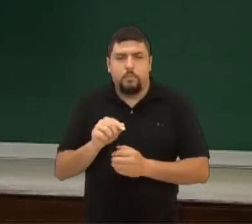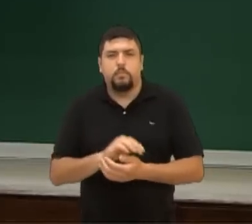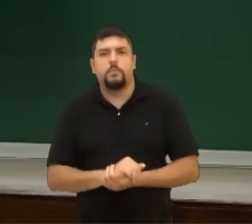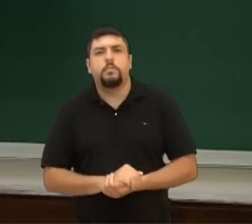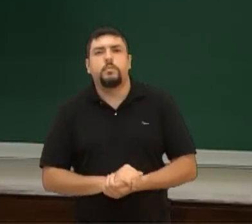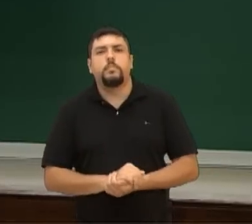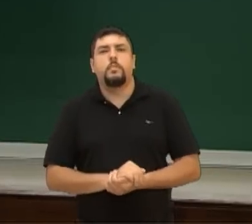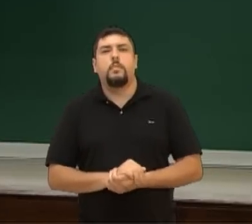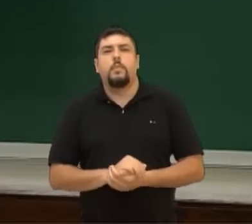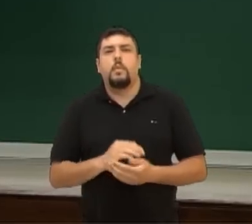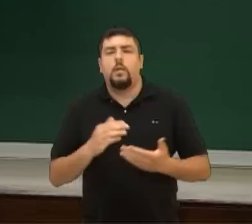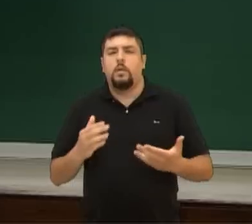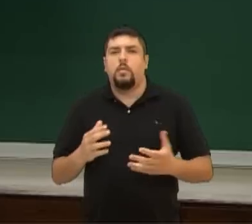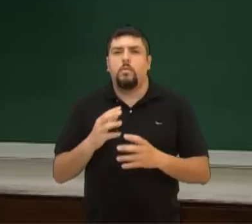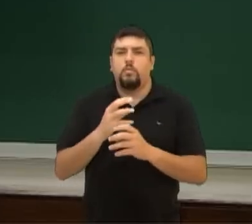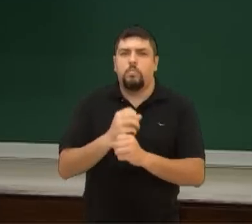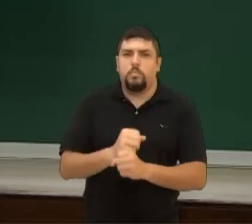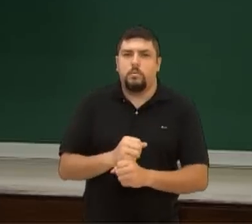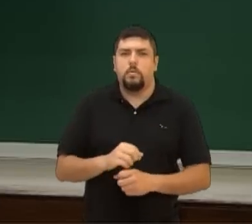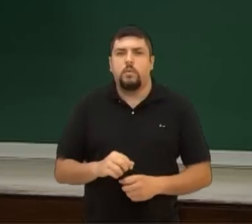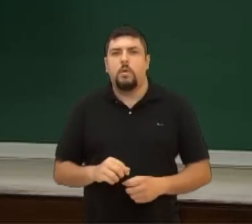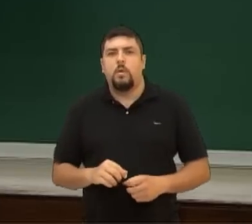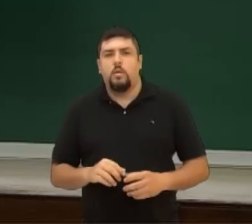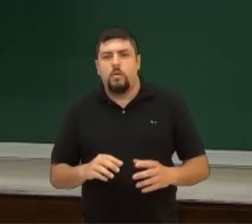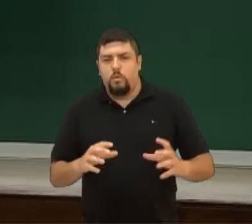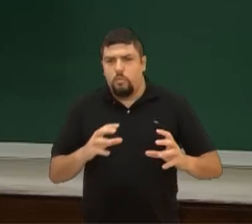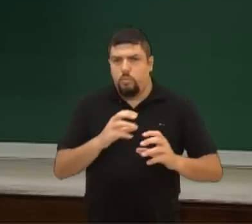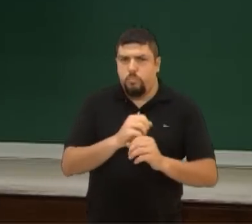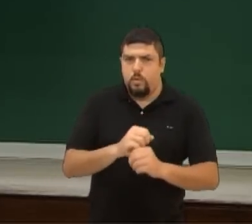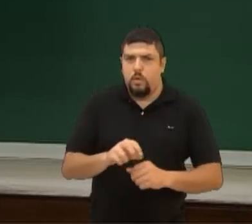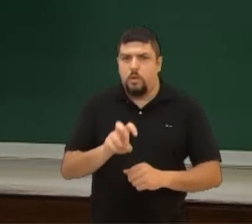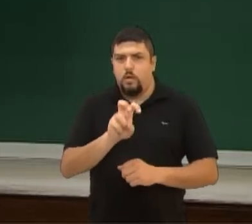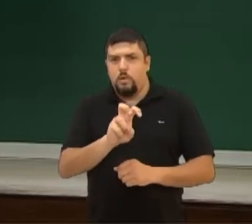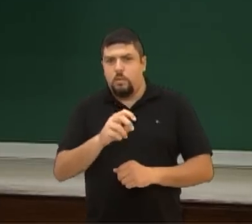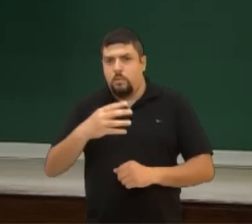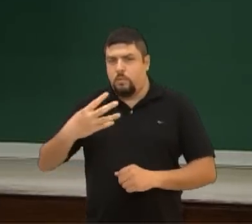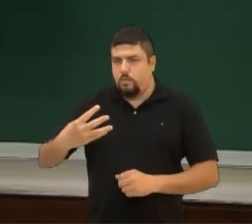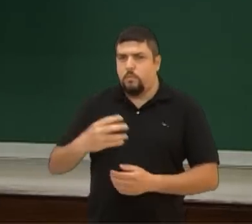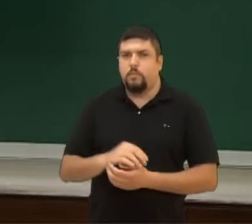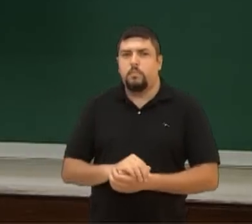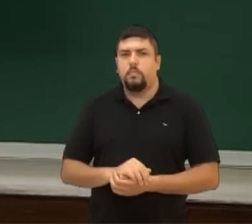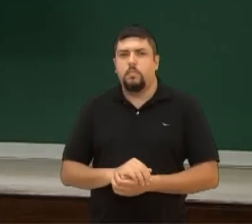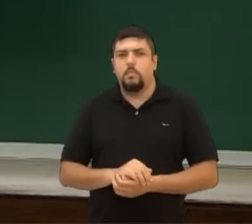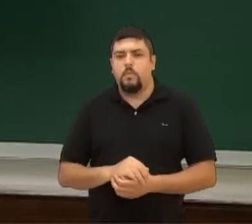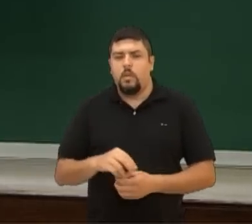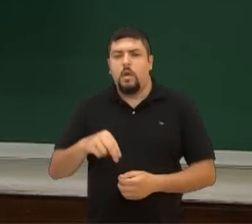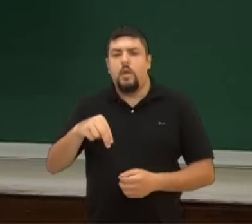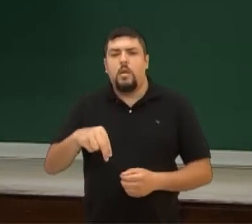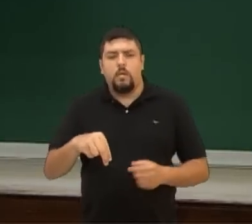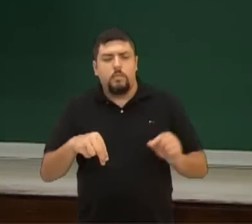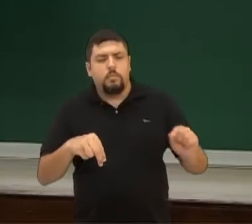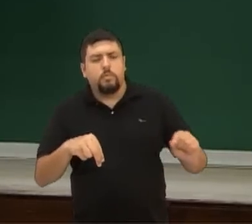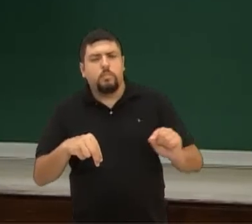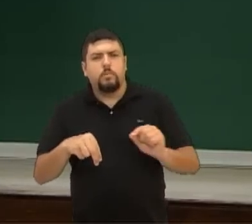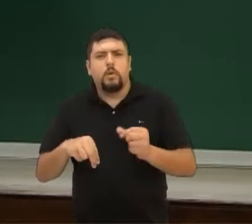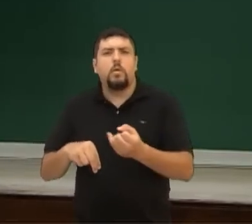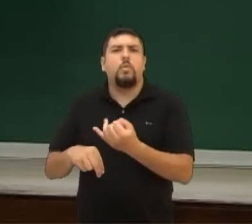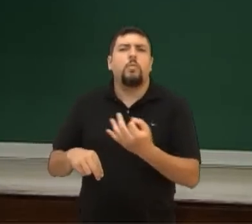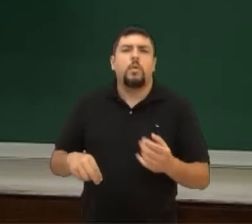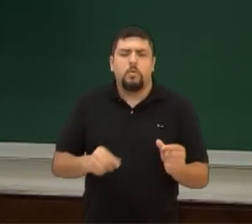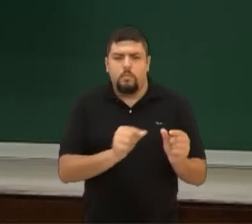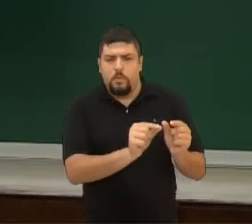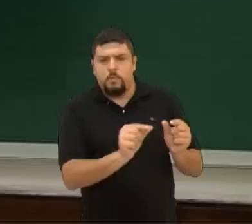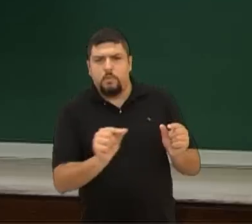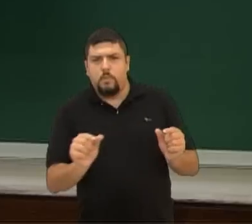a gente teve um total de 54, o N aqui, ó, é quantos números foram somados? 1, 2,